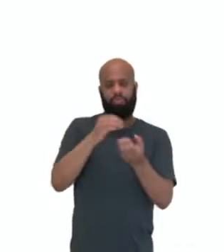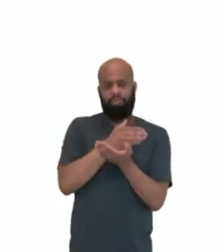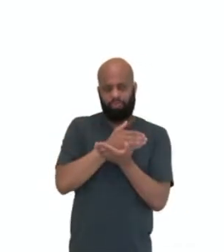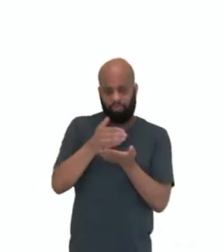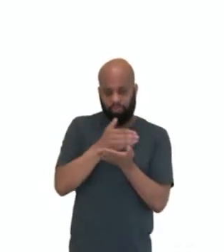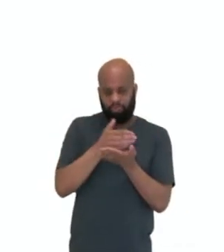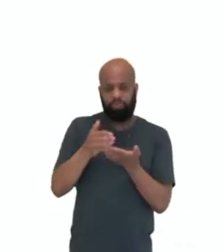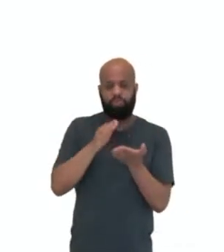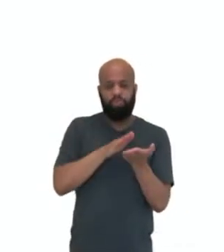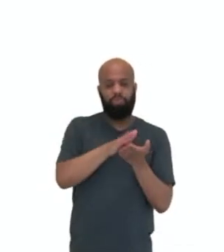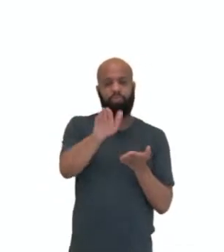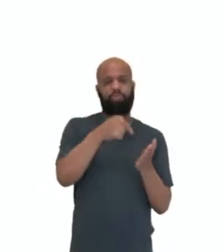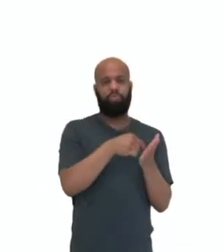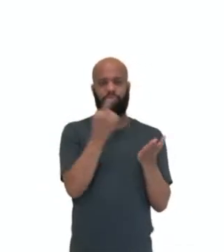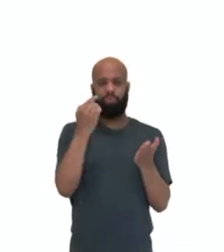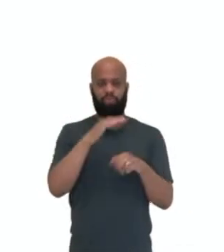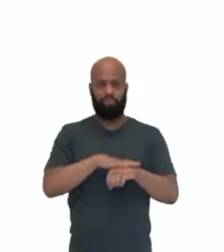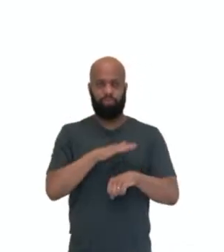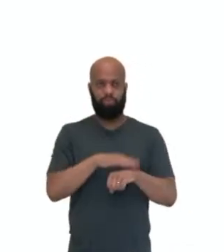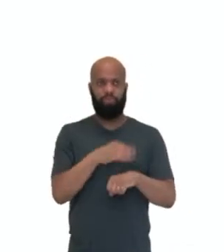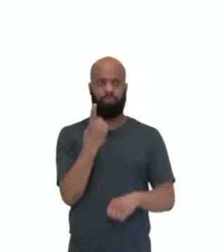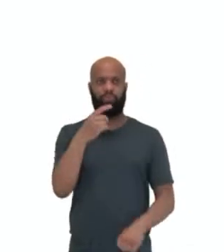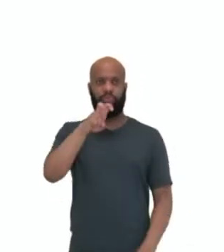pela primeira vez, em